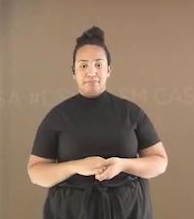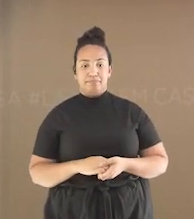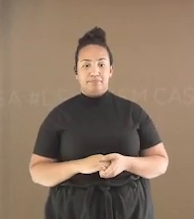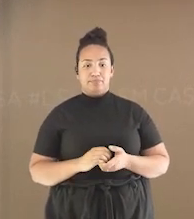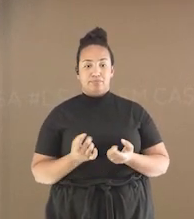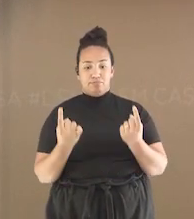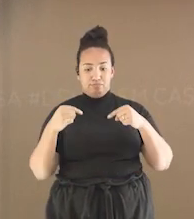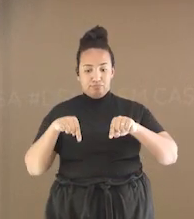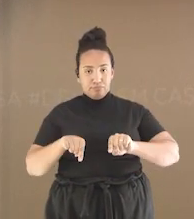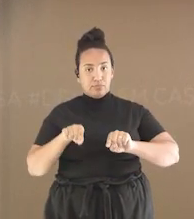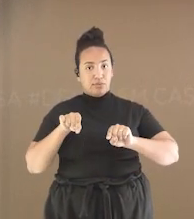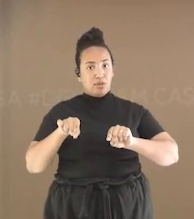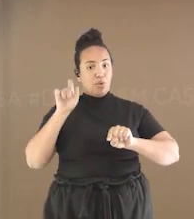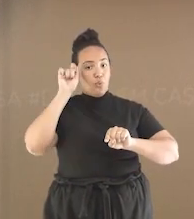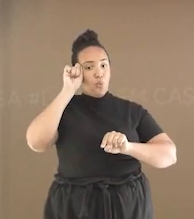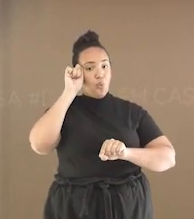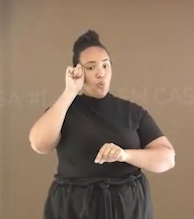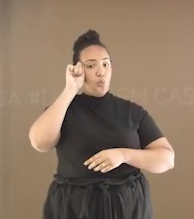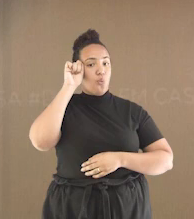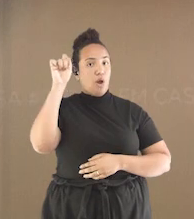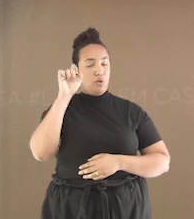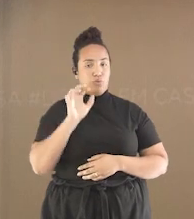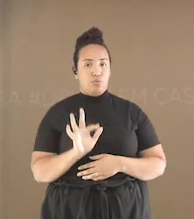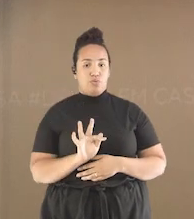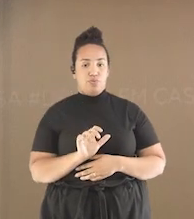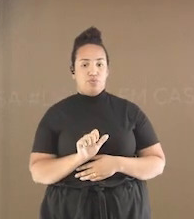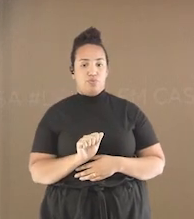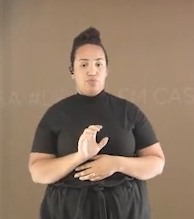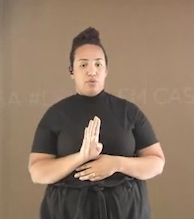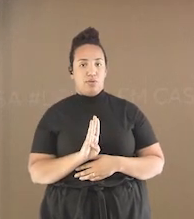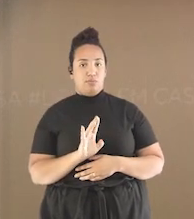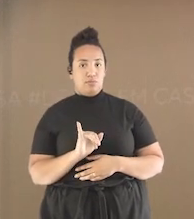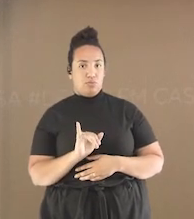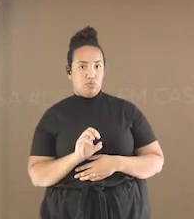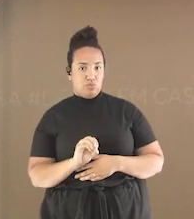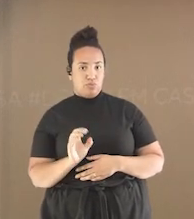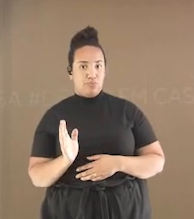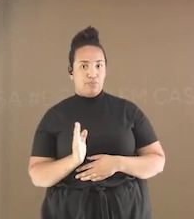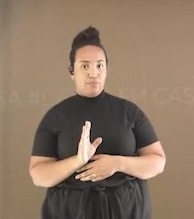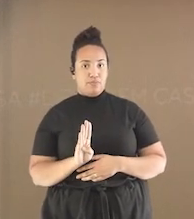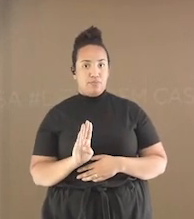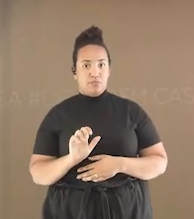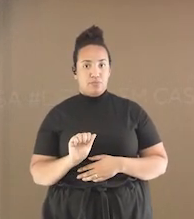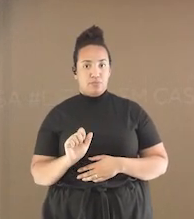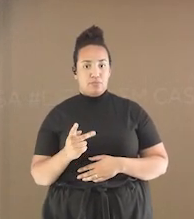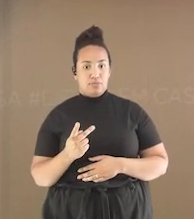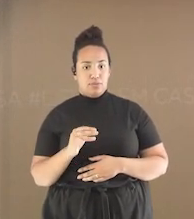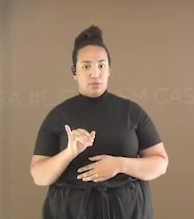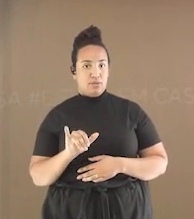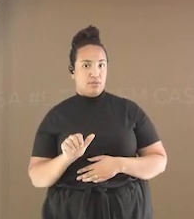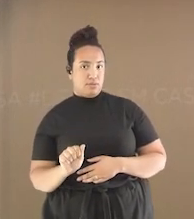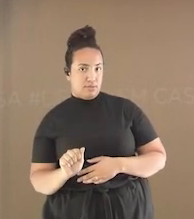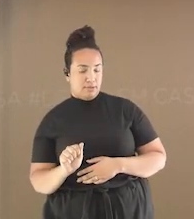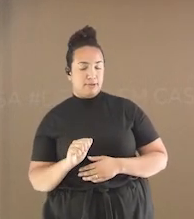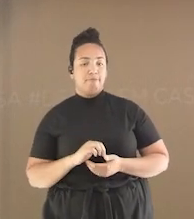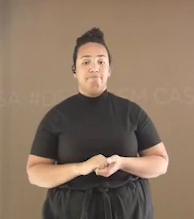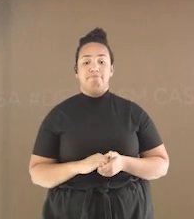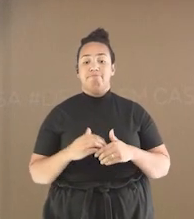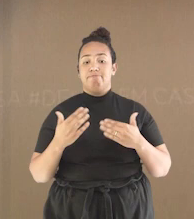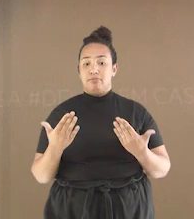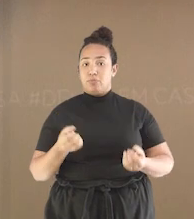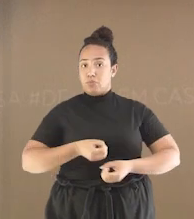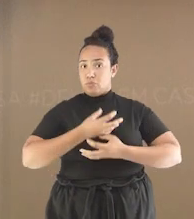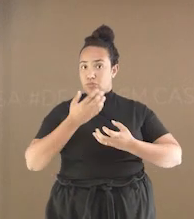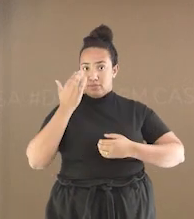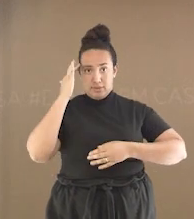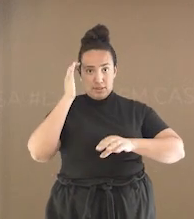abaixo encontramos o nome do escritor do texto. O autor é Fábio Bahia. Para entender melhor